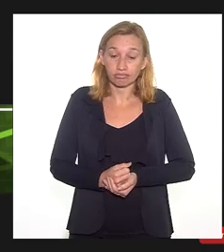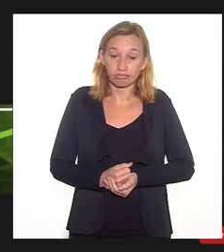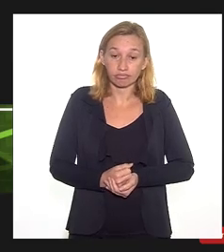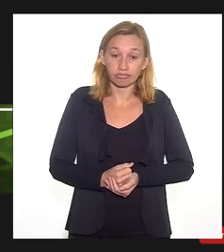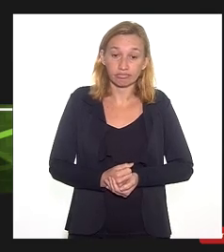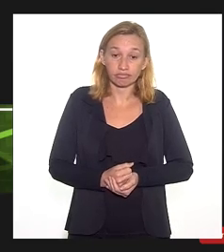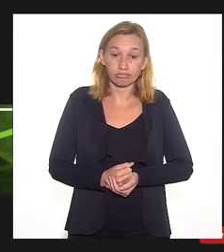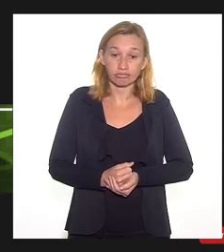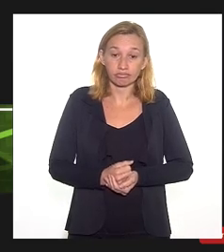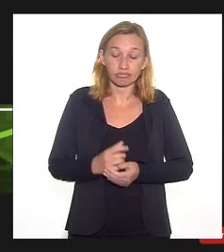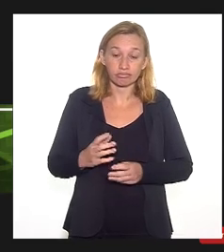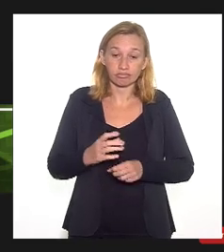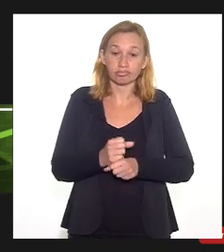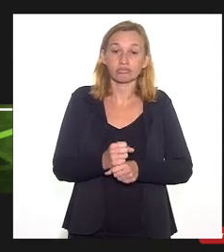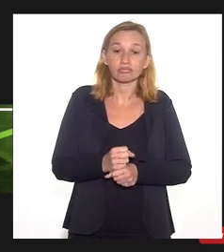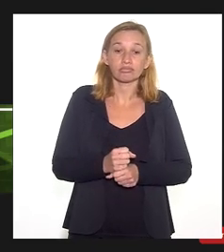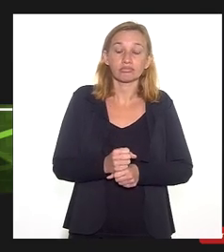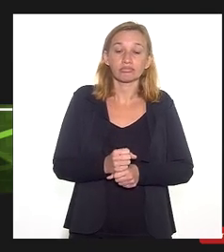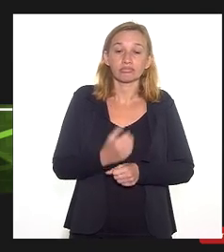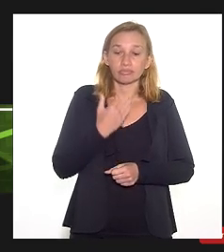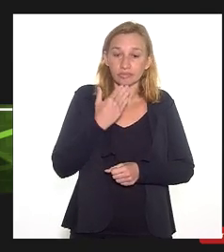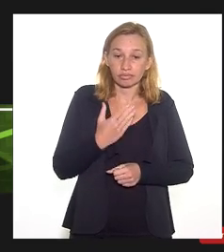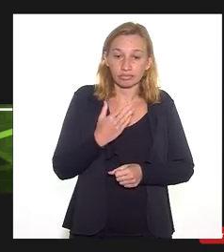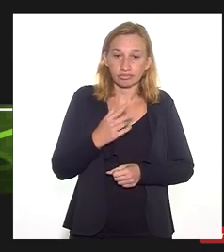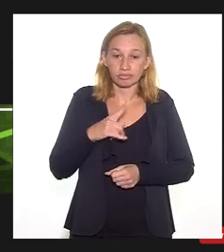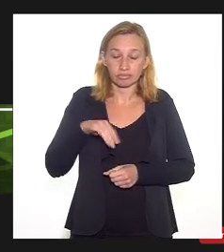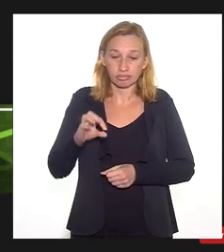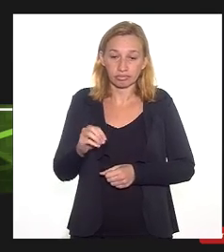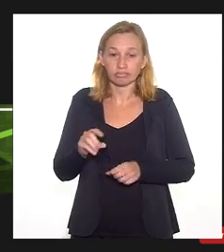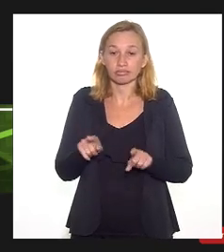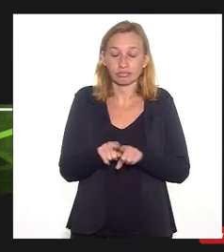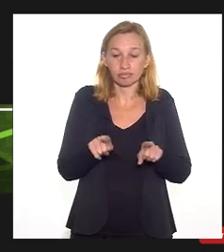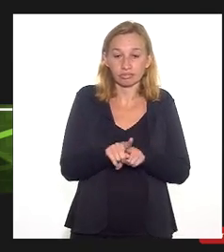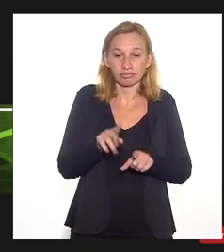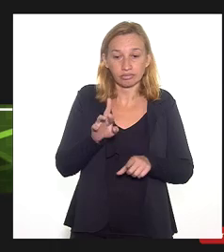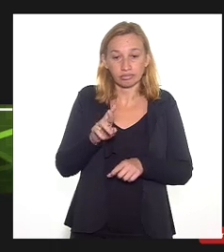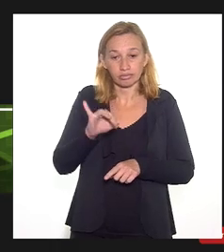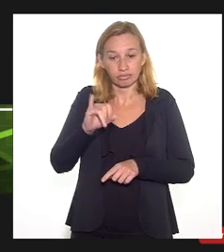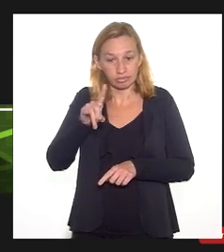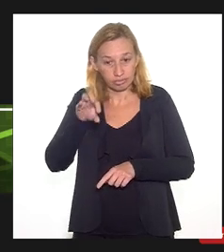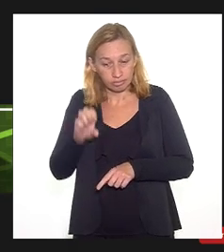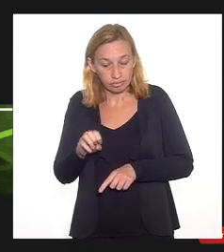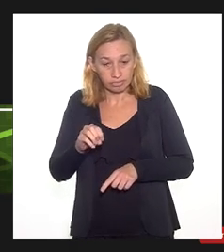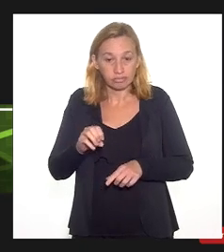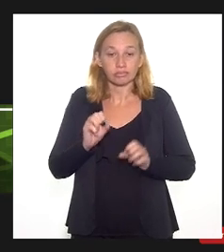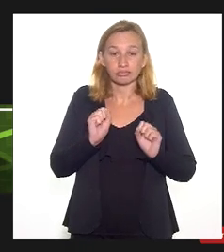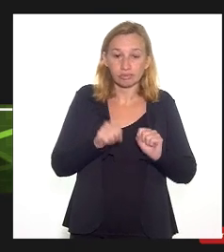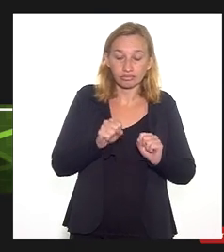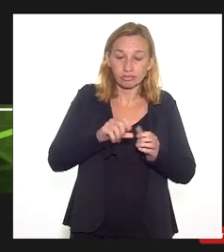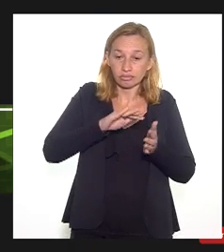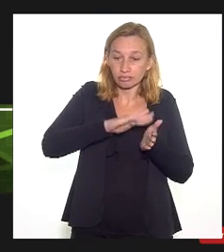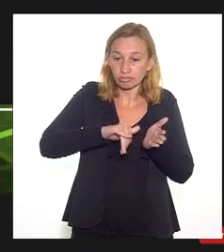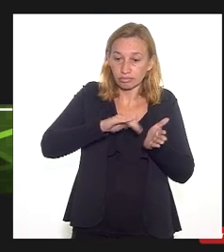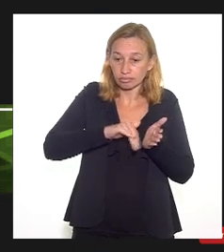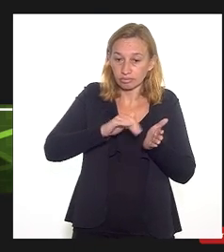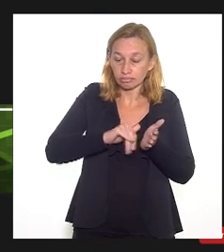contabilizado para a licença prêmio e para o triênio e sim tirando